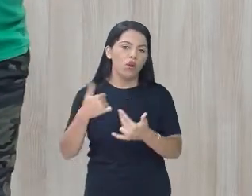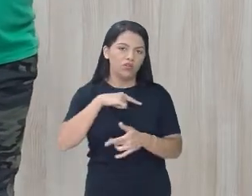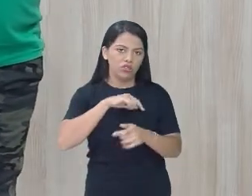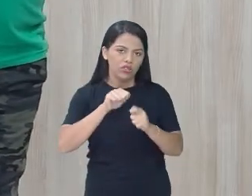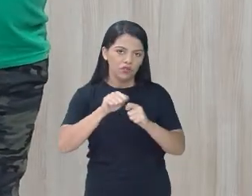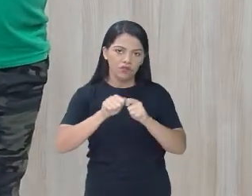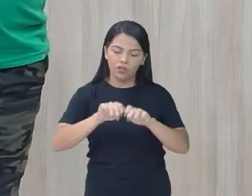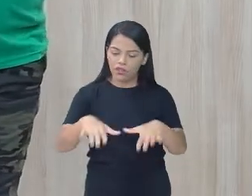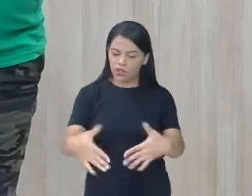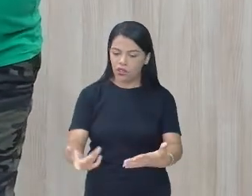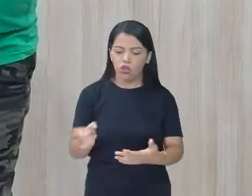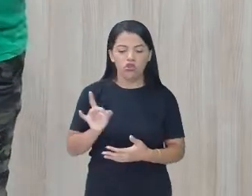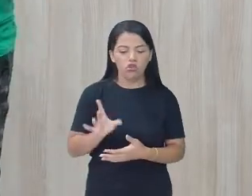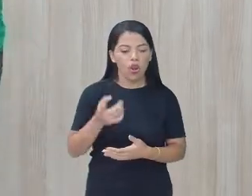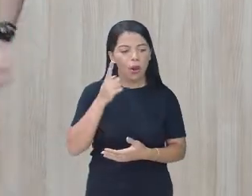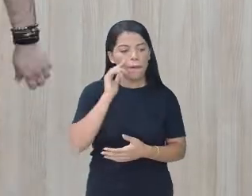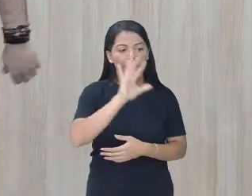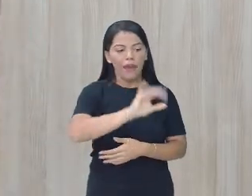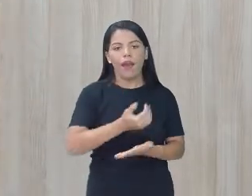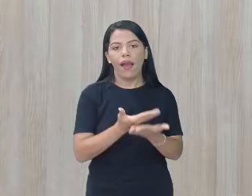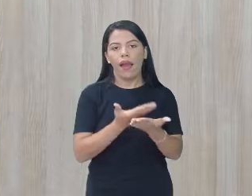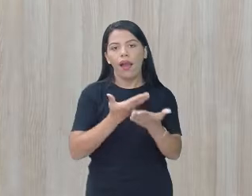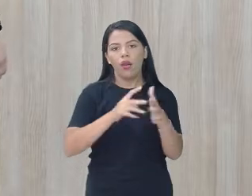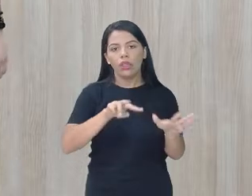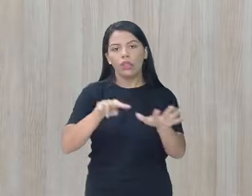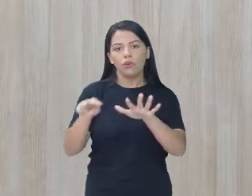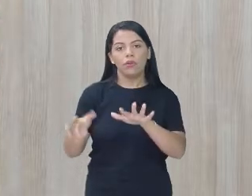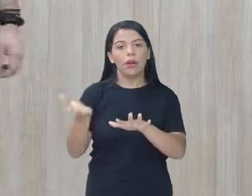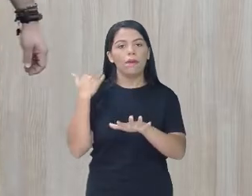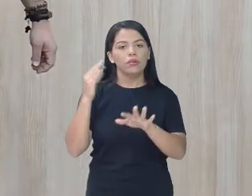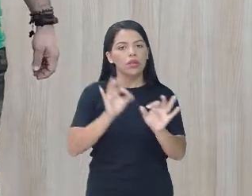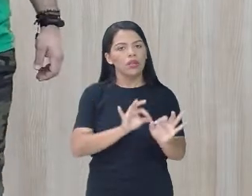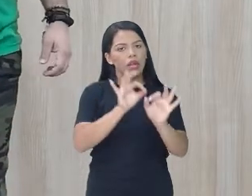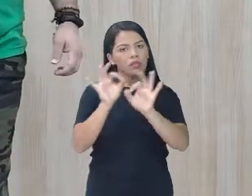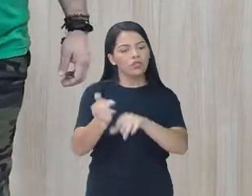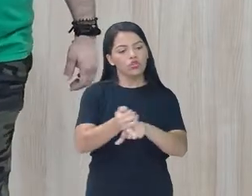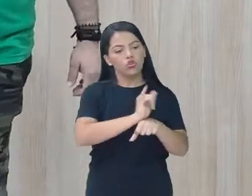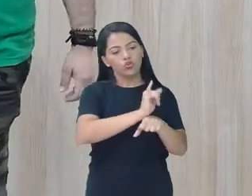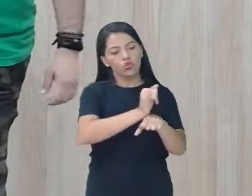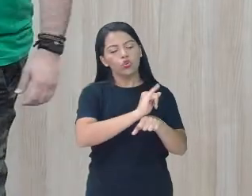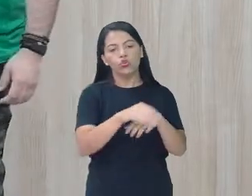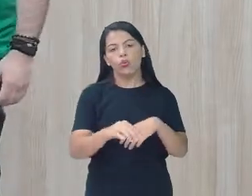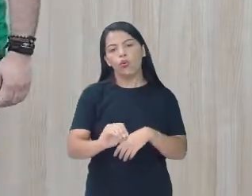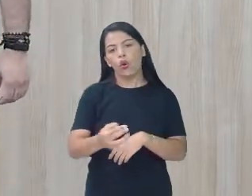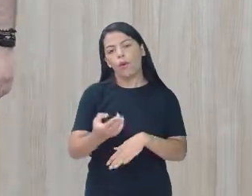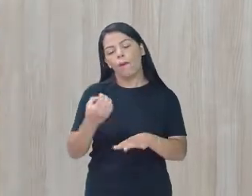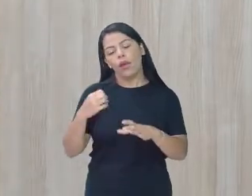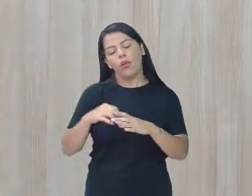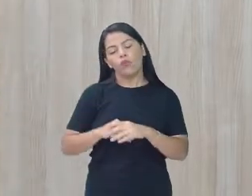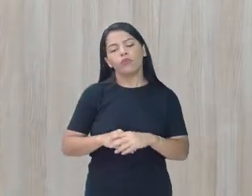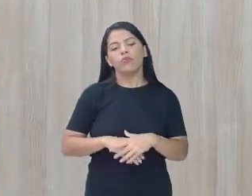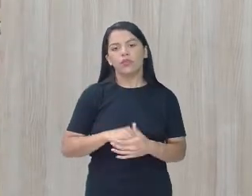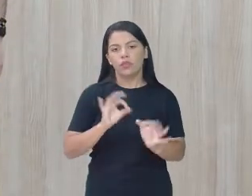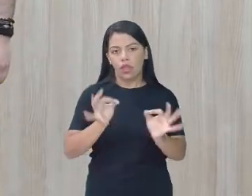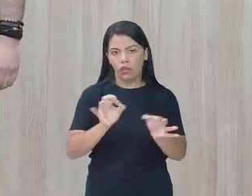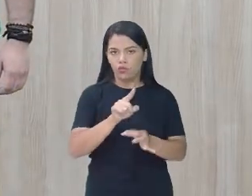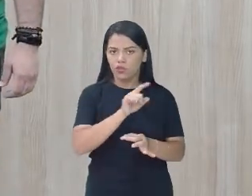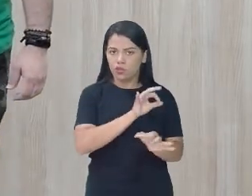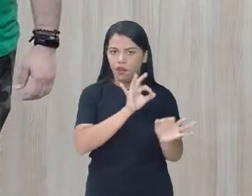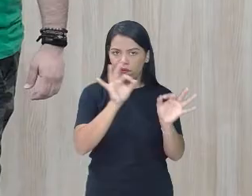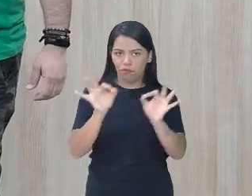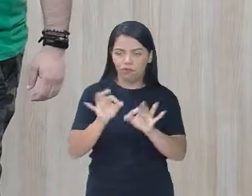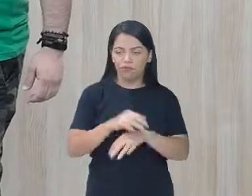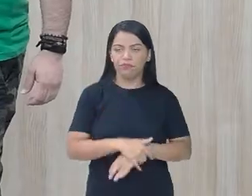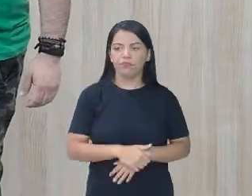só voltar na aula da semana passada e assistir lá pelo YouTube, né, pelo canal da Educa Recife, que vocês vão ver. Então, a gente viu